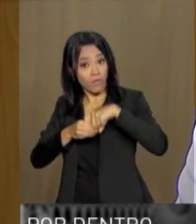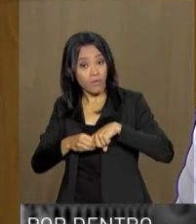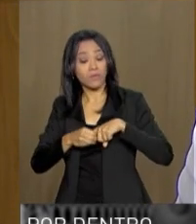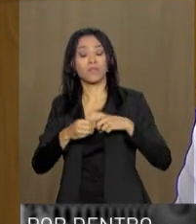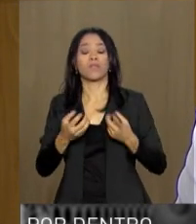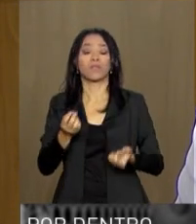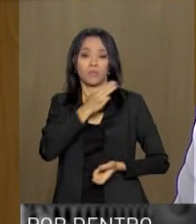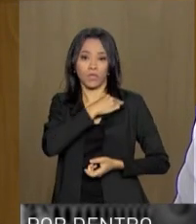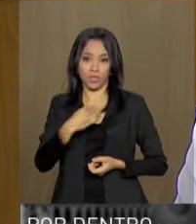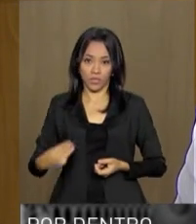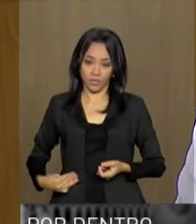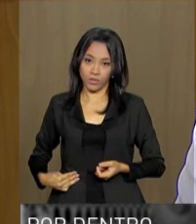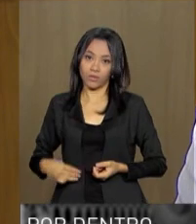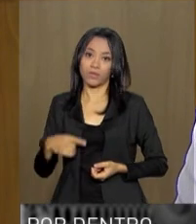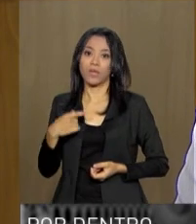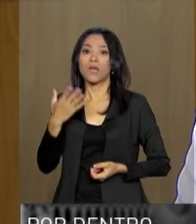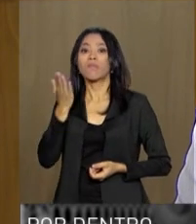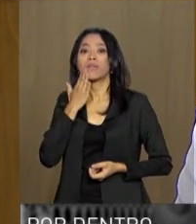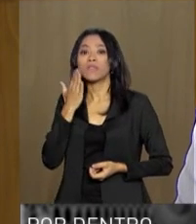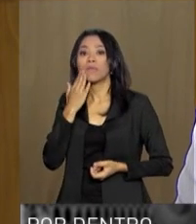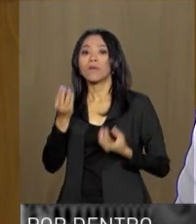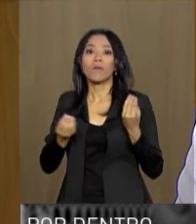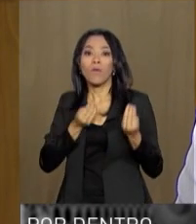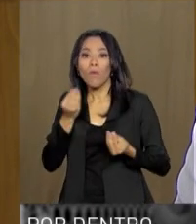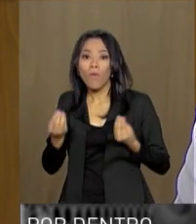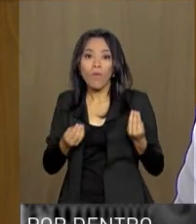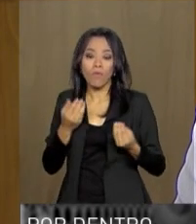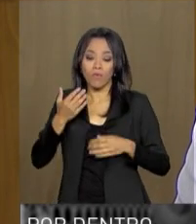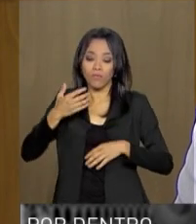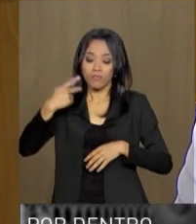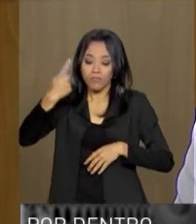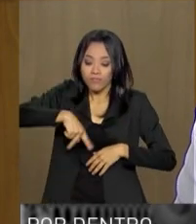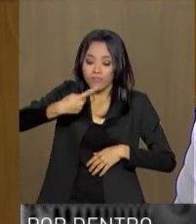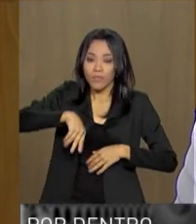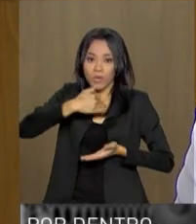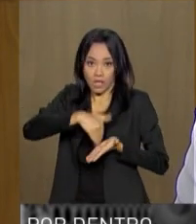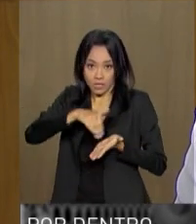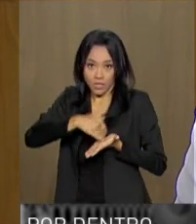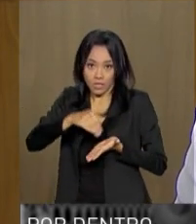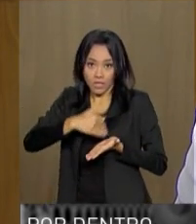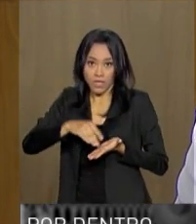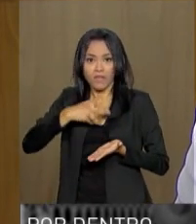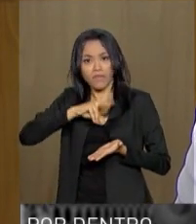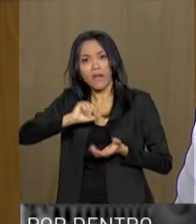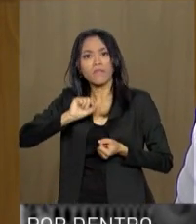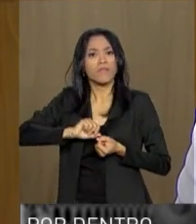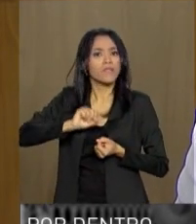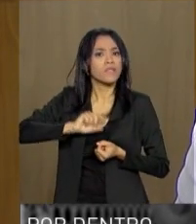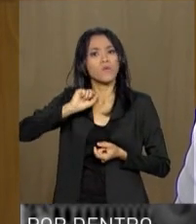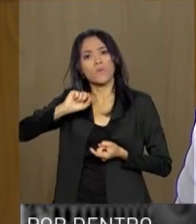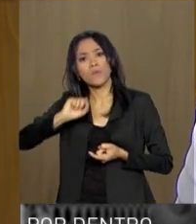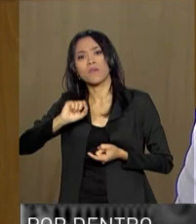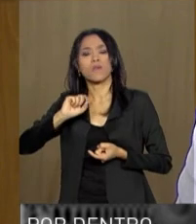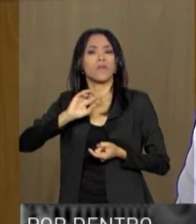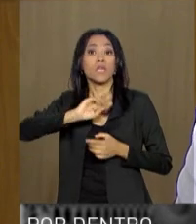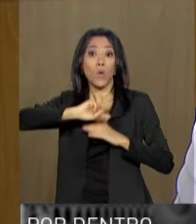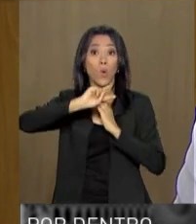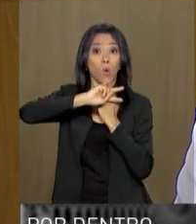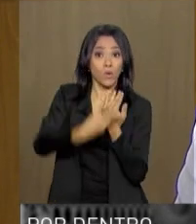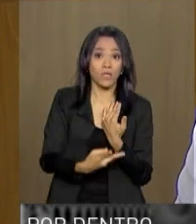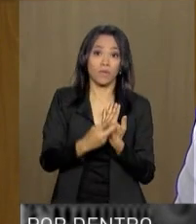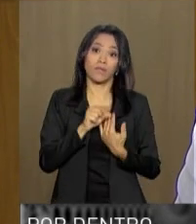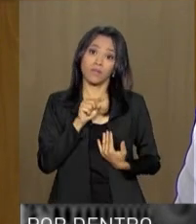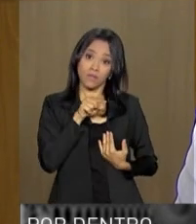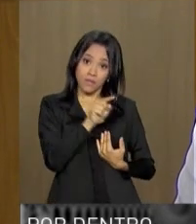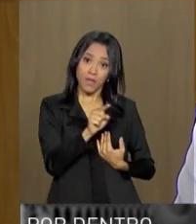informar à sociedade os nossos o deslocamento desta visita e com certeza